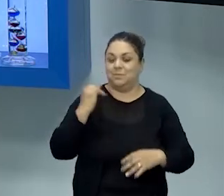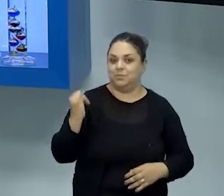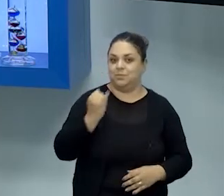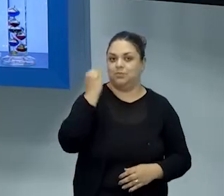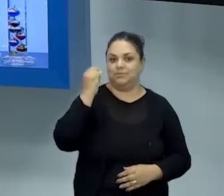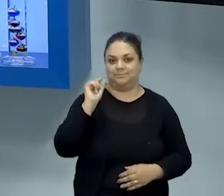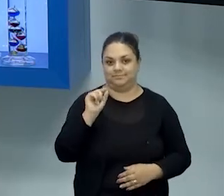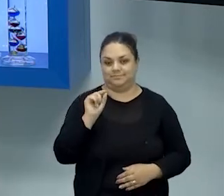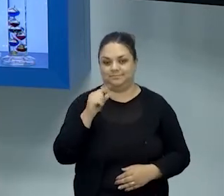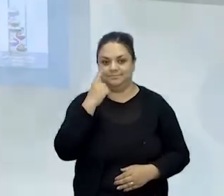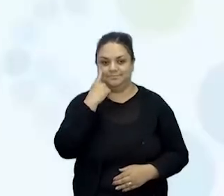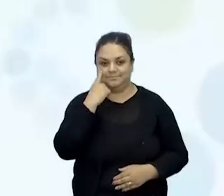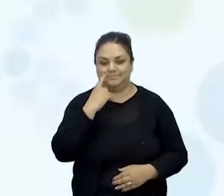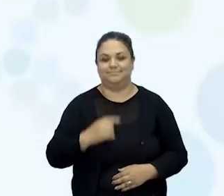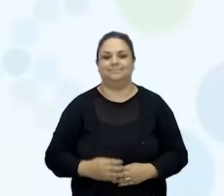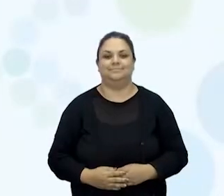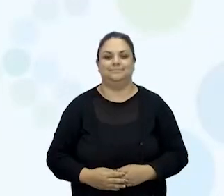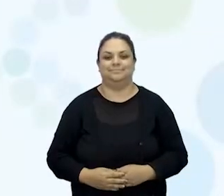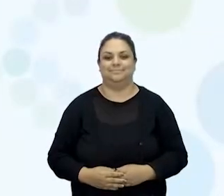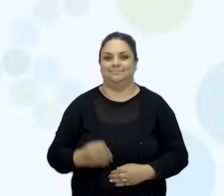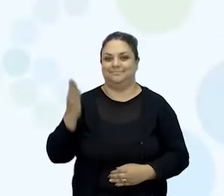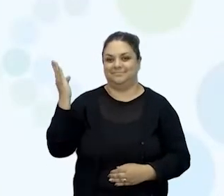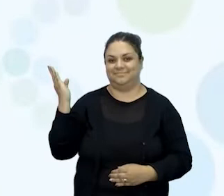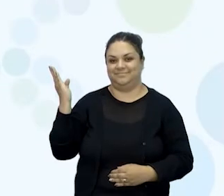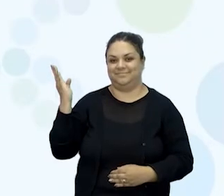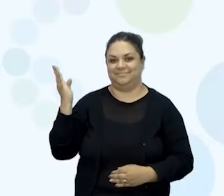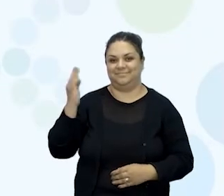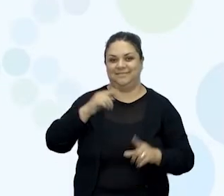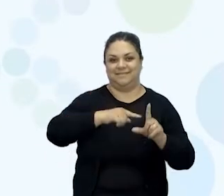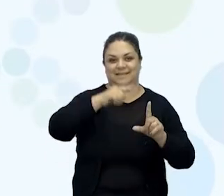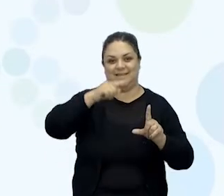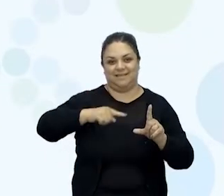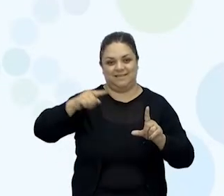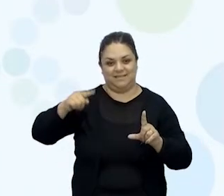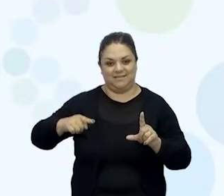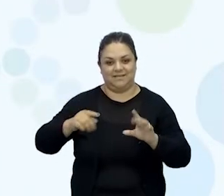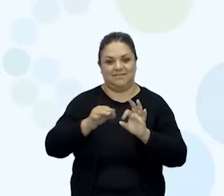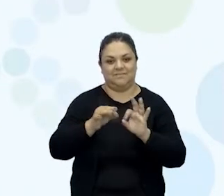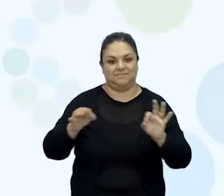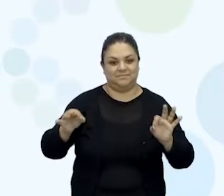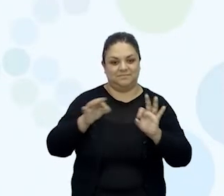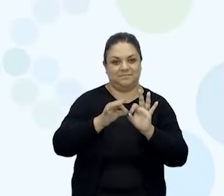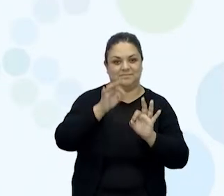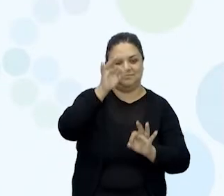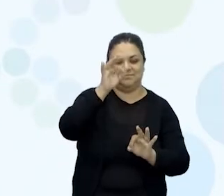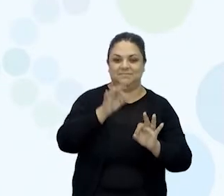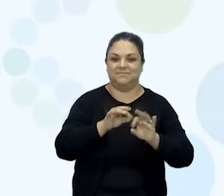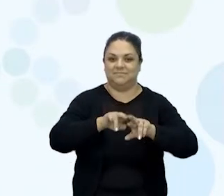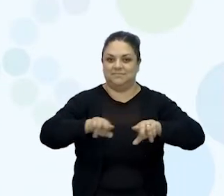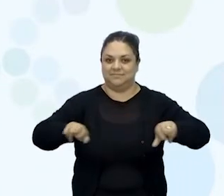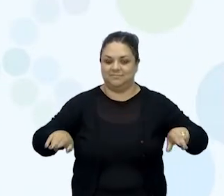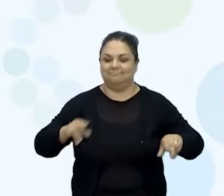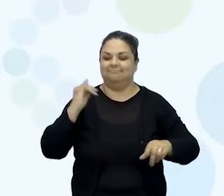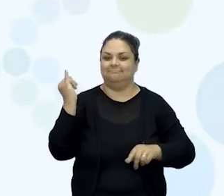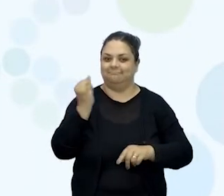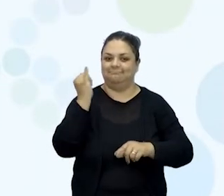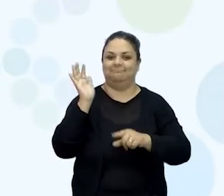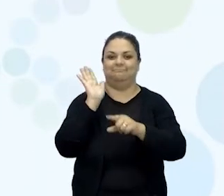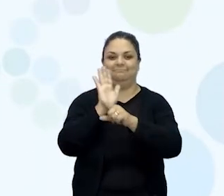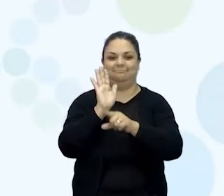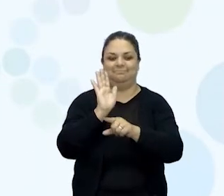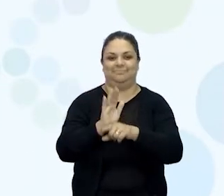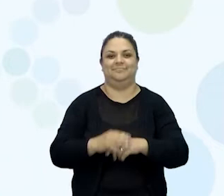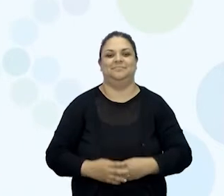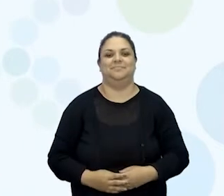importante, que são as escalas, tá? Então, as escalas vão estar nos auxiliando muito aí